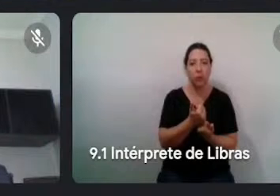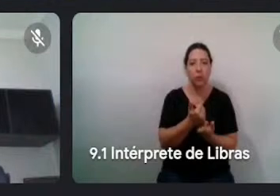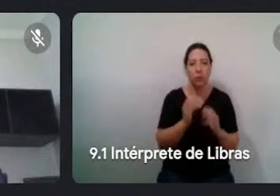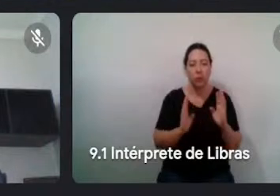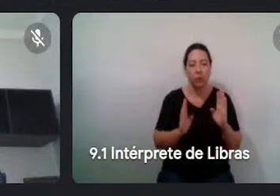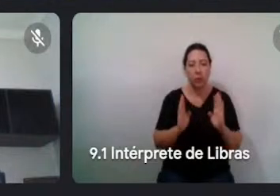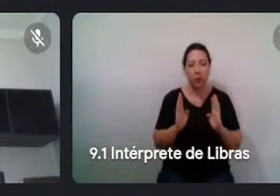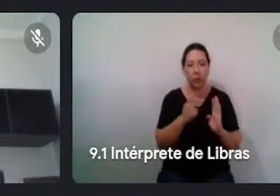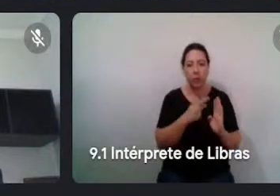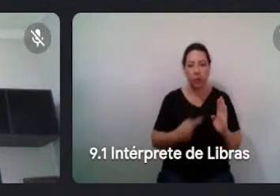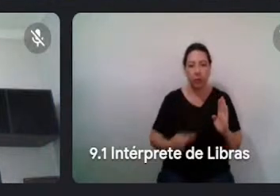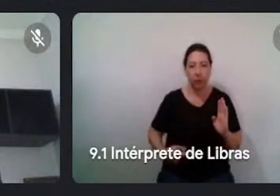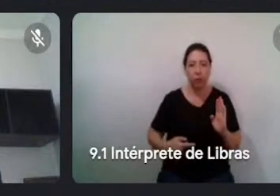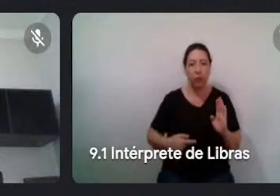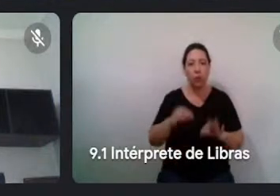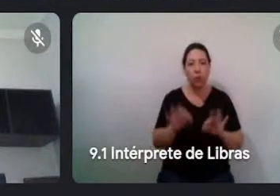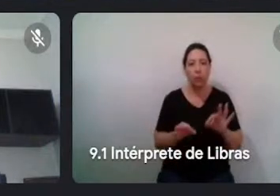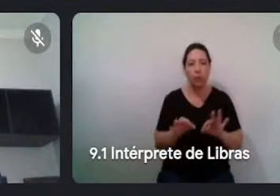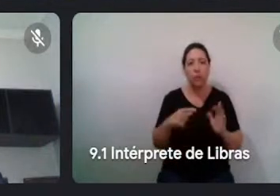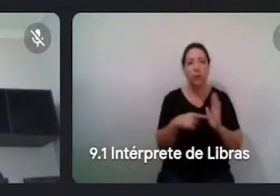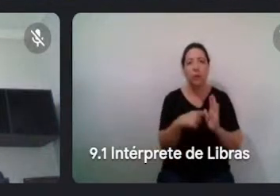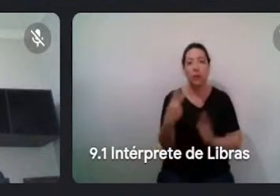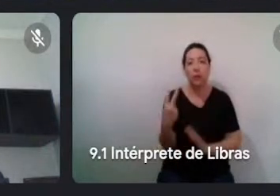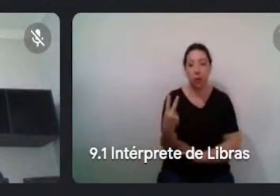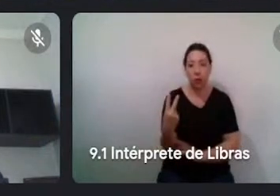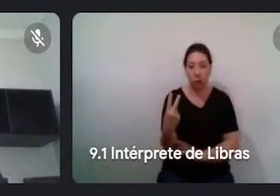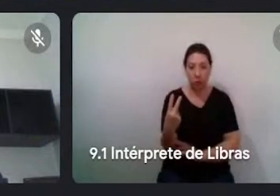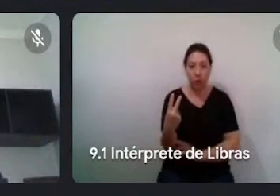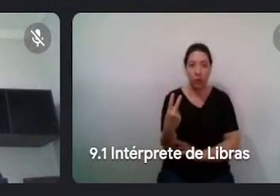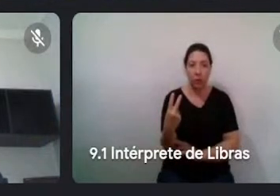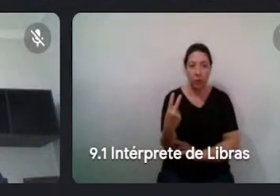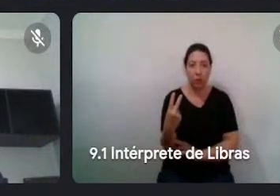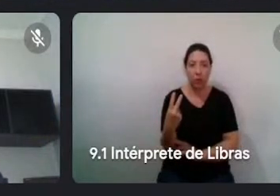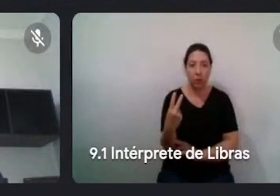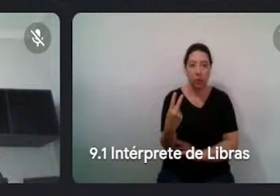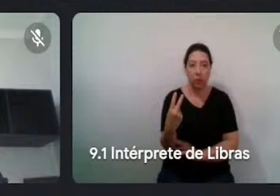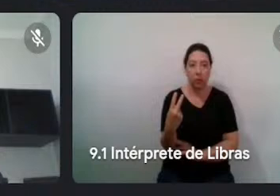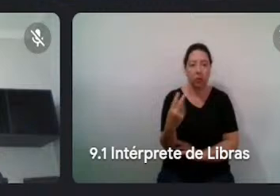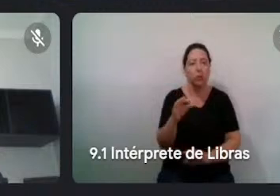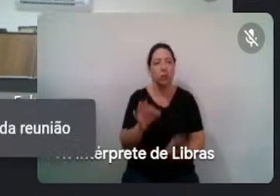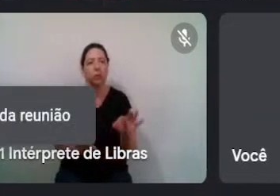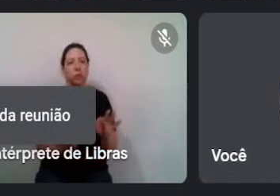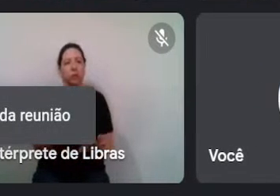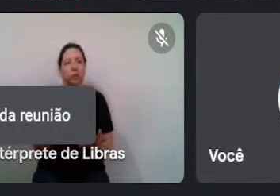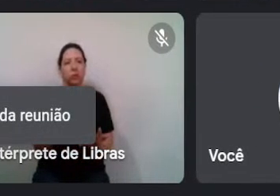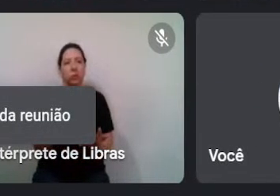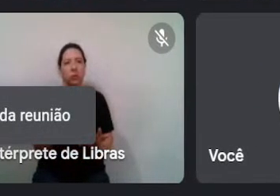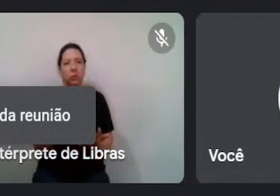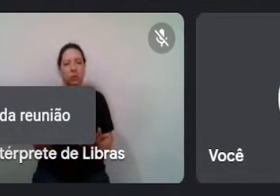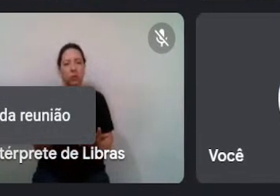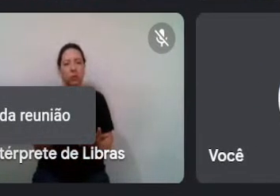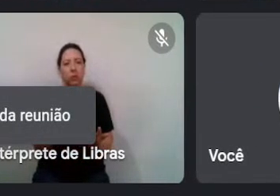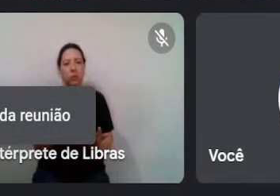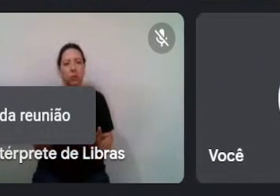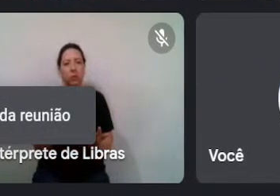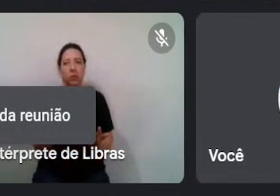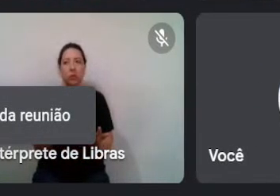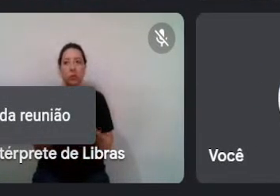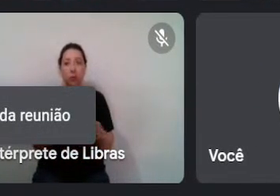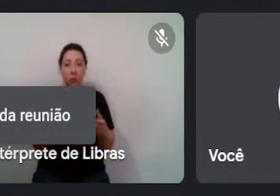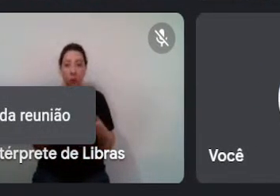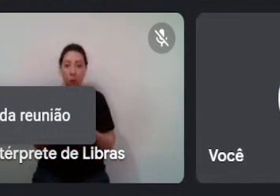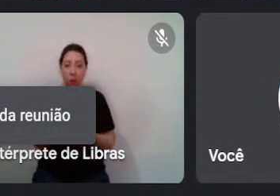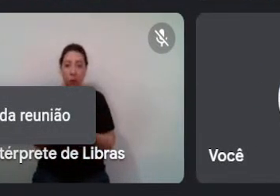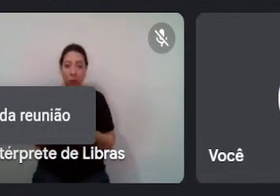itens, do item 2, que será julgado nesta oportunidade.